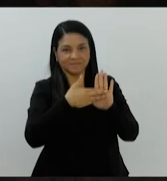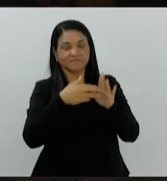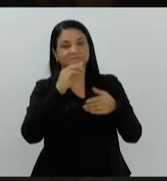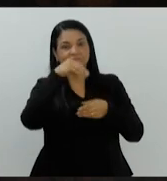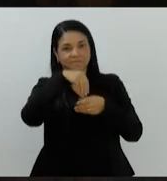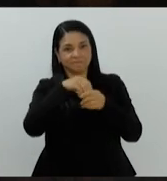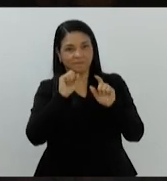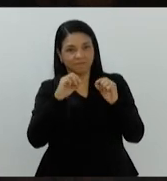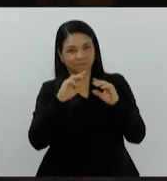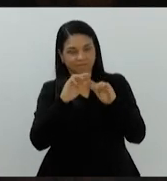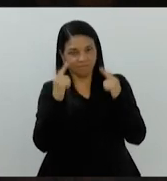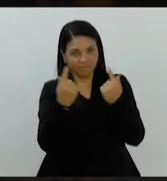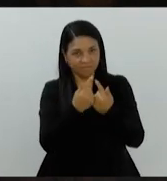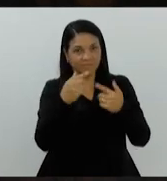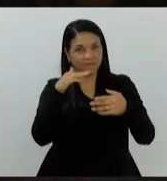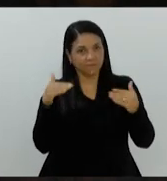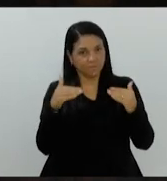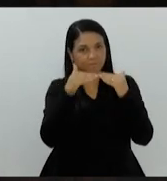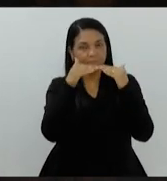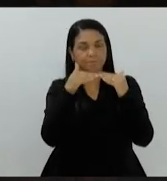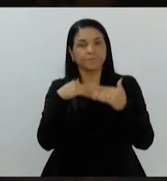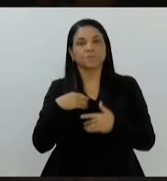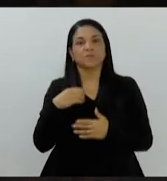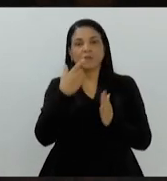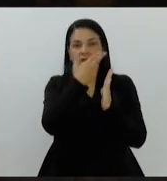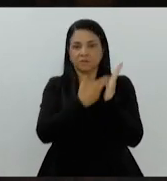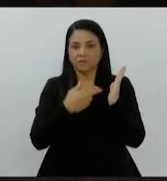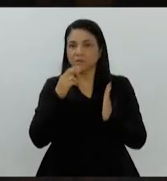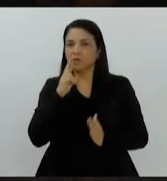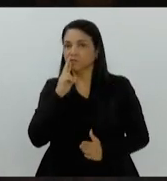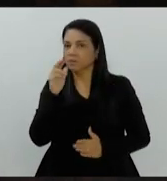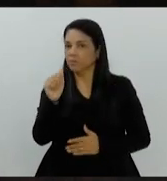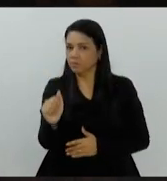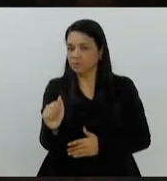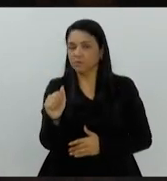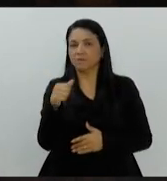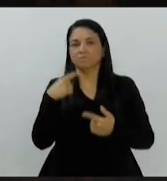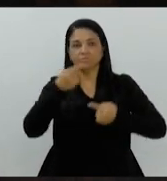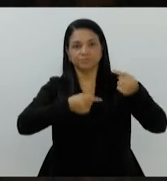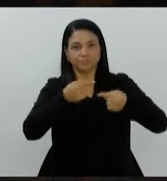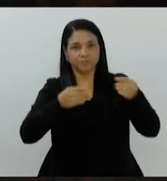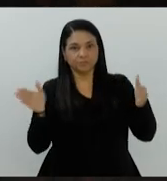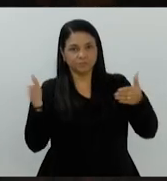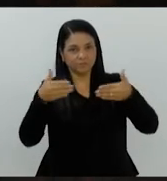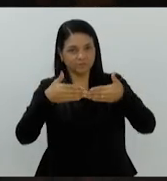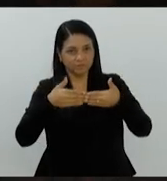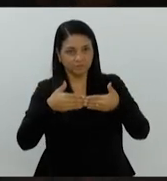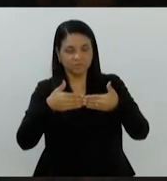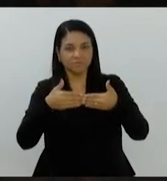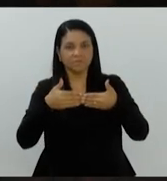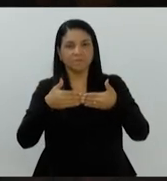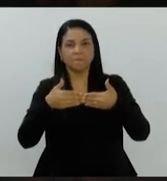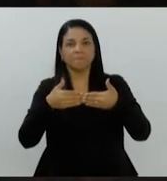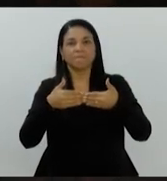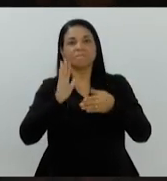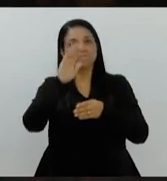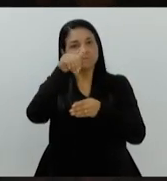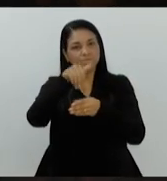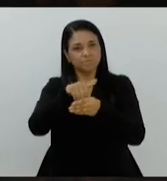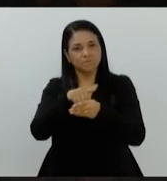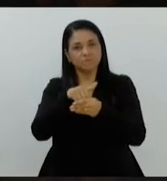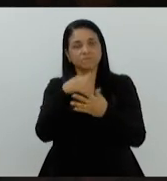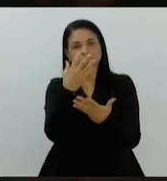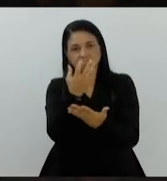Externas favorável, relatoria do deputado Rodrigo Amorim. Em discussão, não havendo quem queira discutir, encerrada a discussão. Em